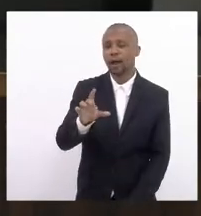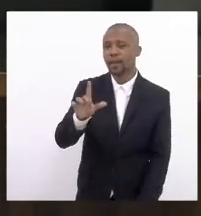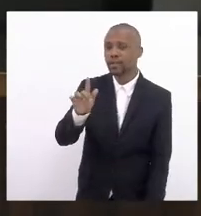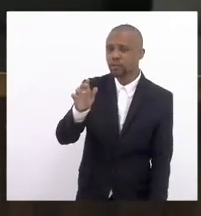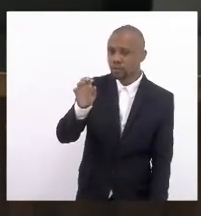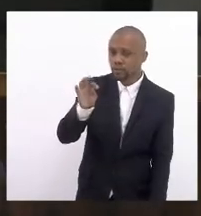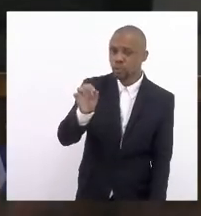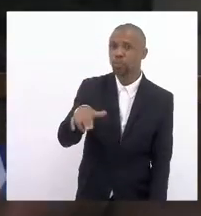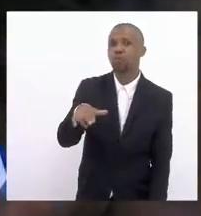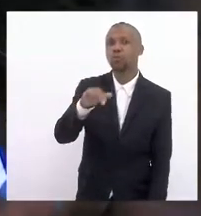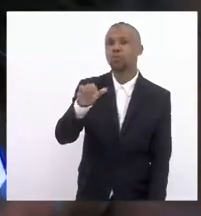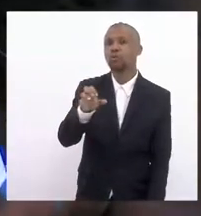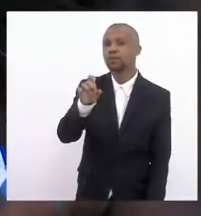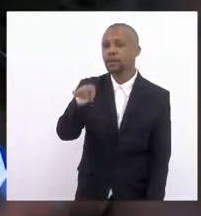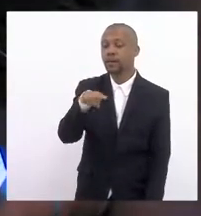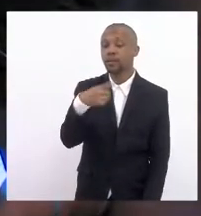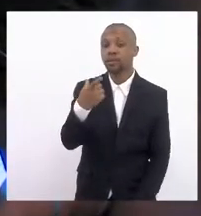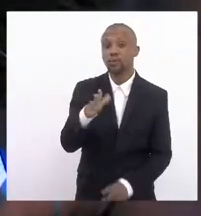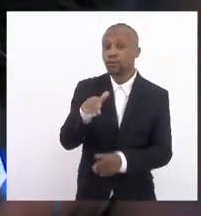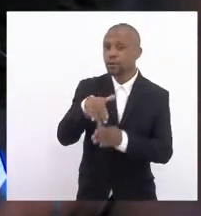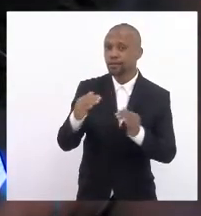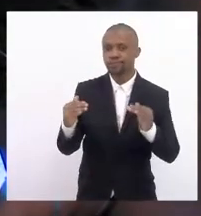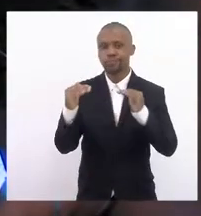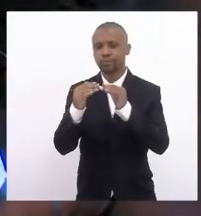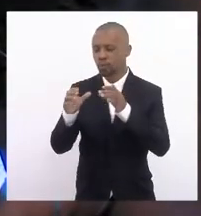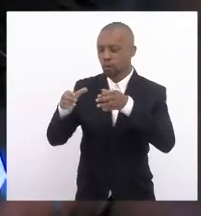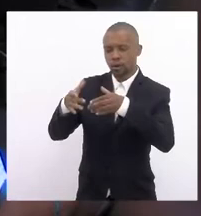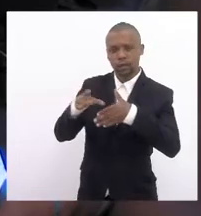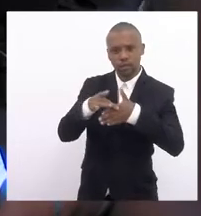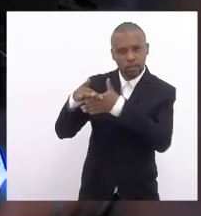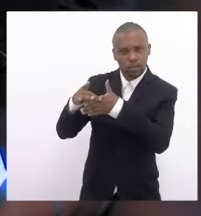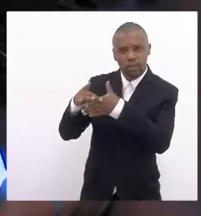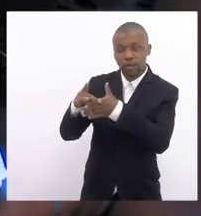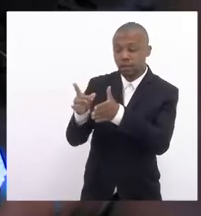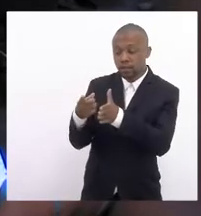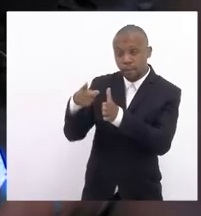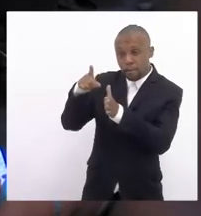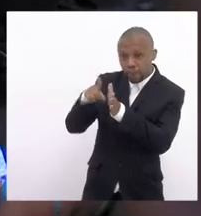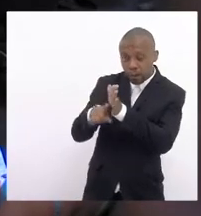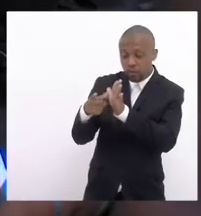Estamos votando o acordado no Colégio de Líderes, mantendo o veto, salvo destaque.